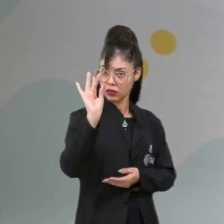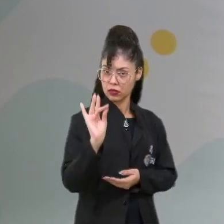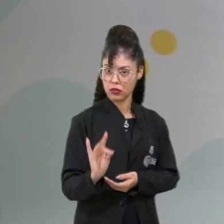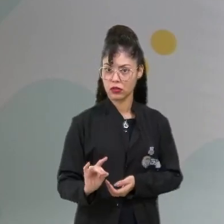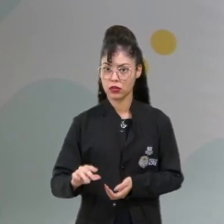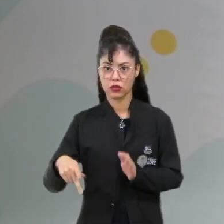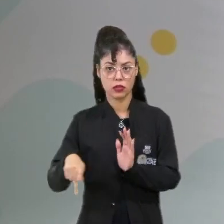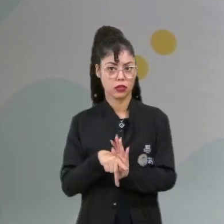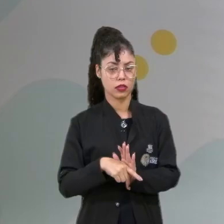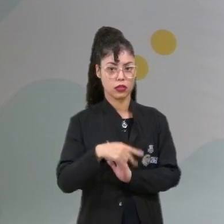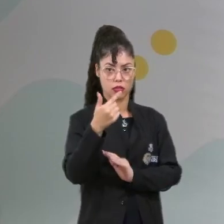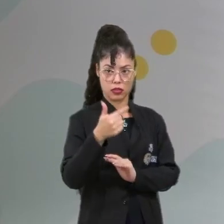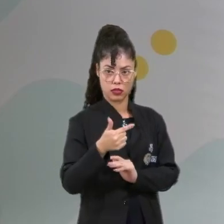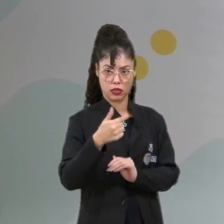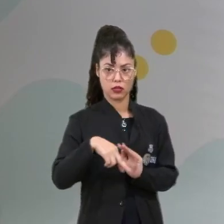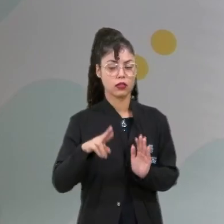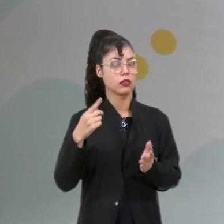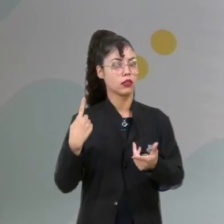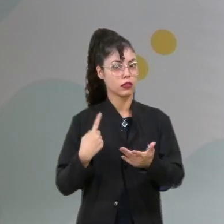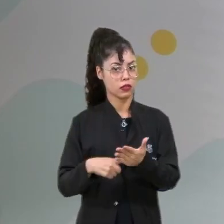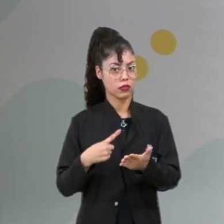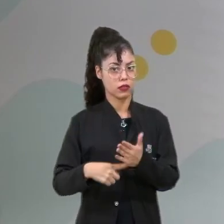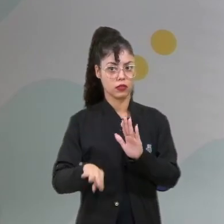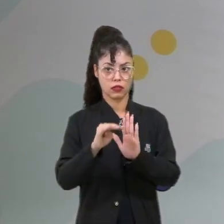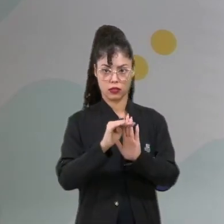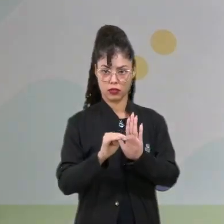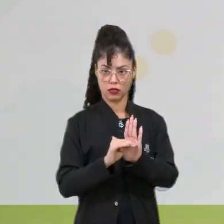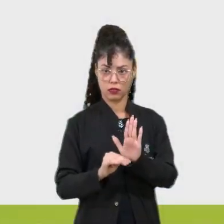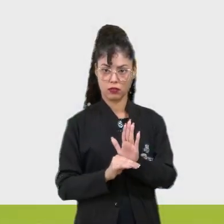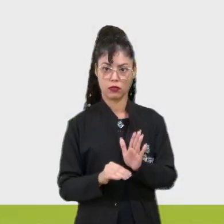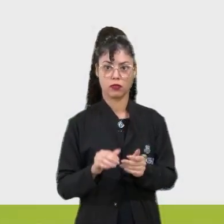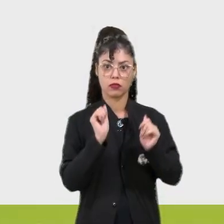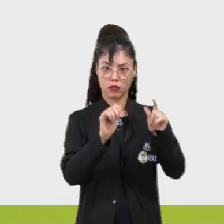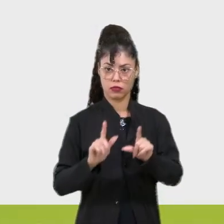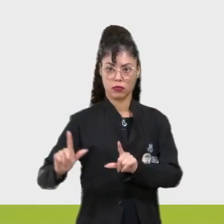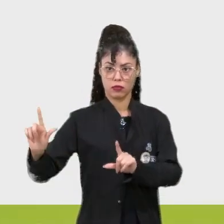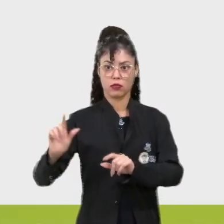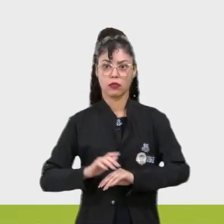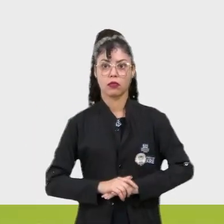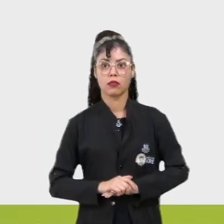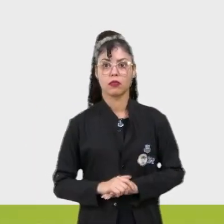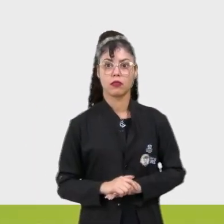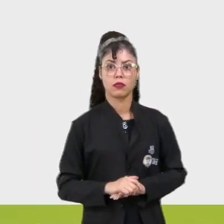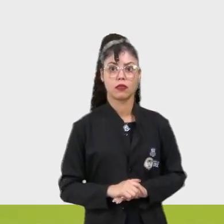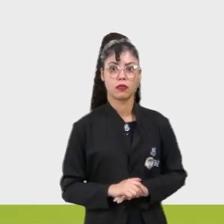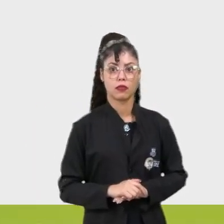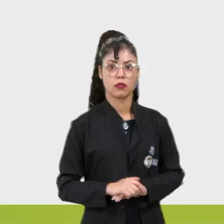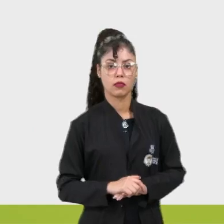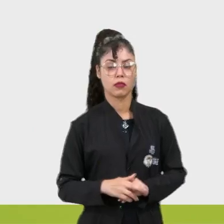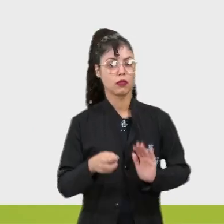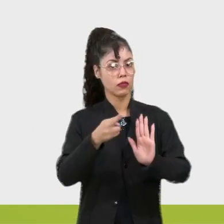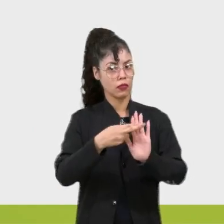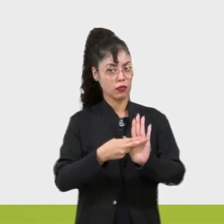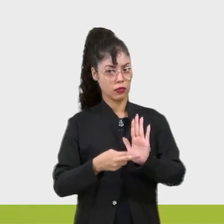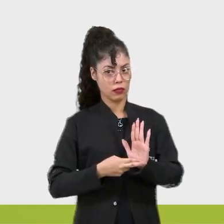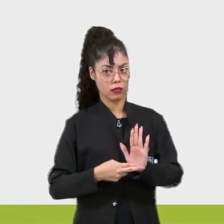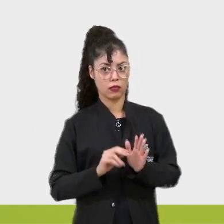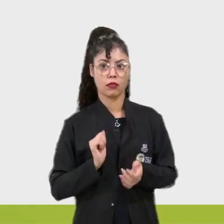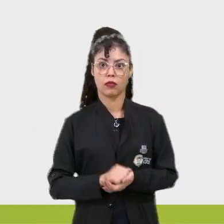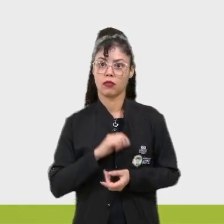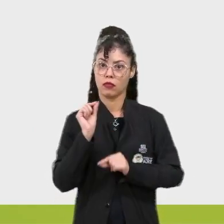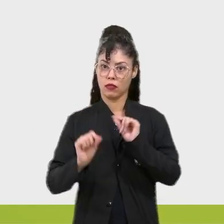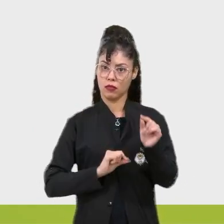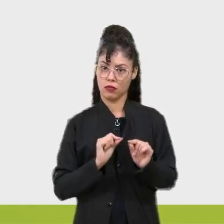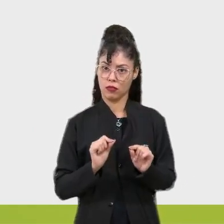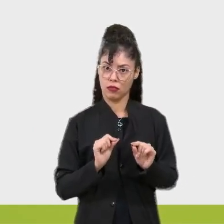a competência de número 2 de acordo com os níveis, tá bom? Vamos acompanhar comigo. Repertório.